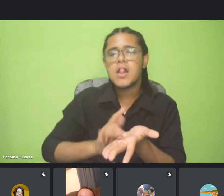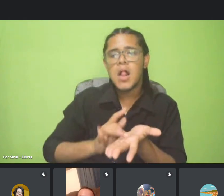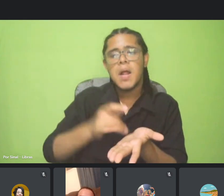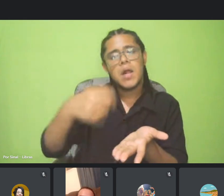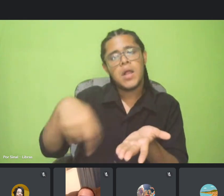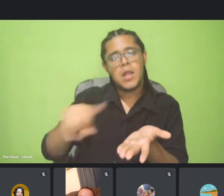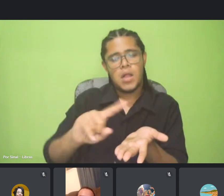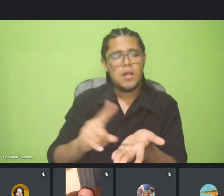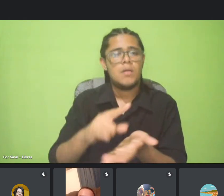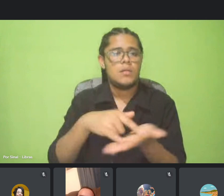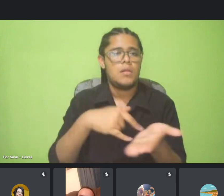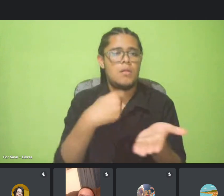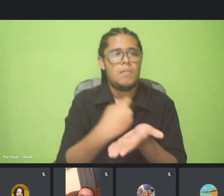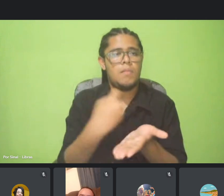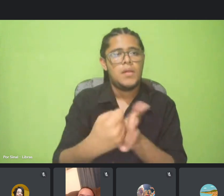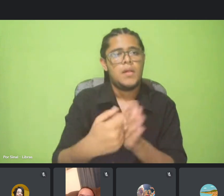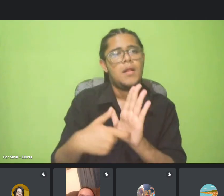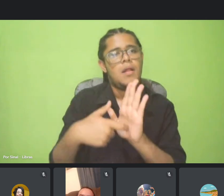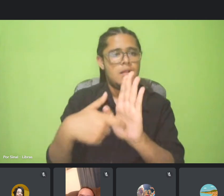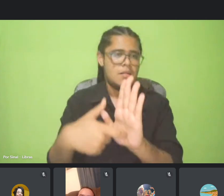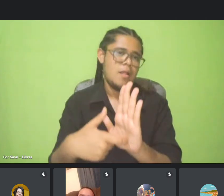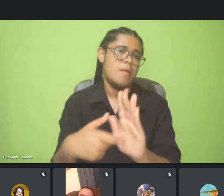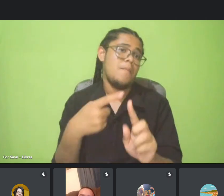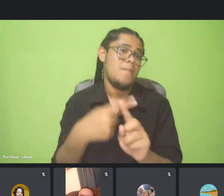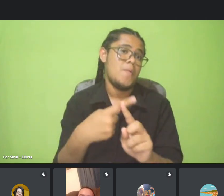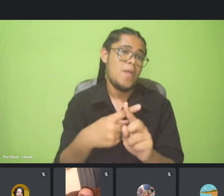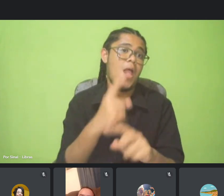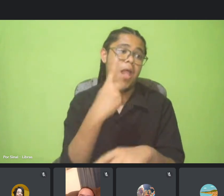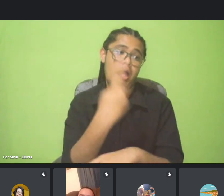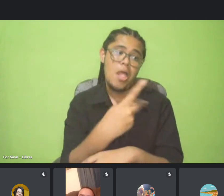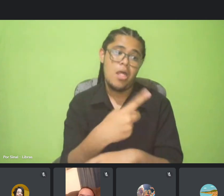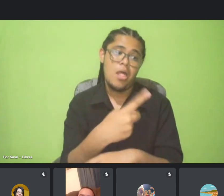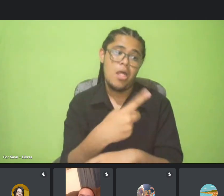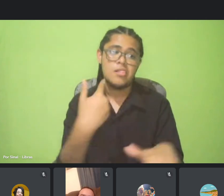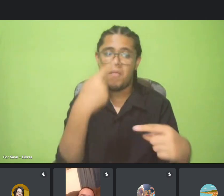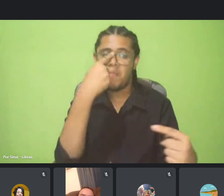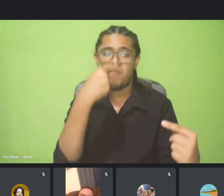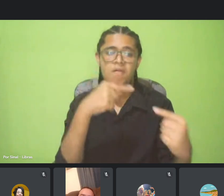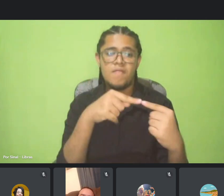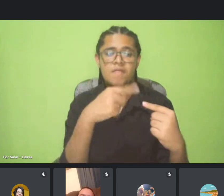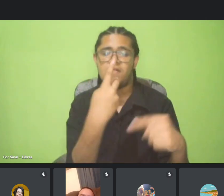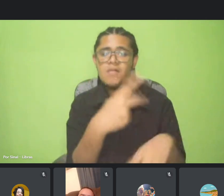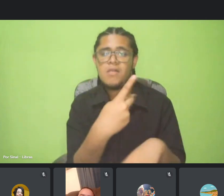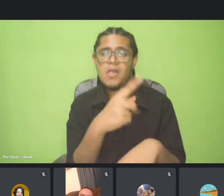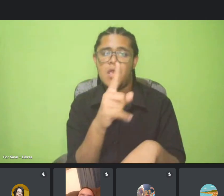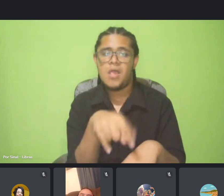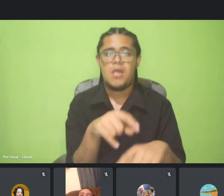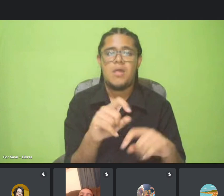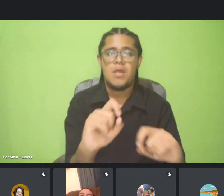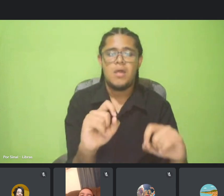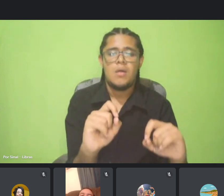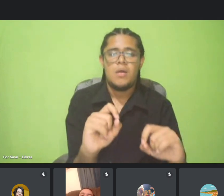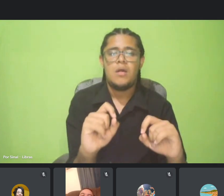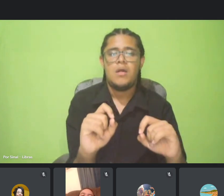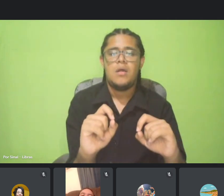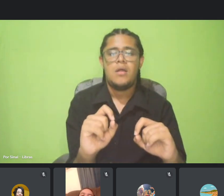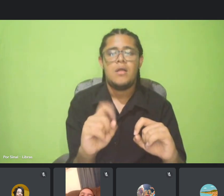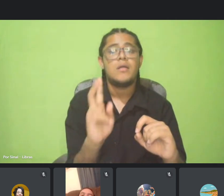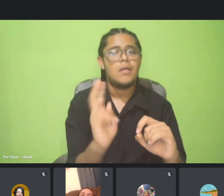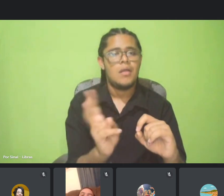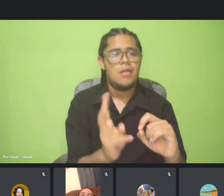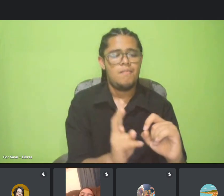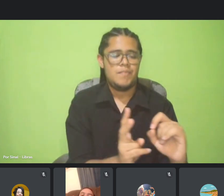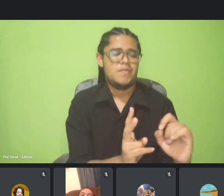documento de residência, moradia, porque o trabalho deles ou a parte cultural de justamente ser nômade.